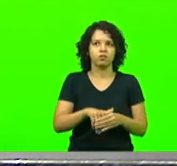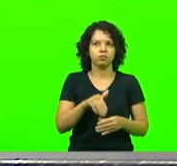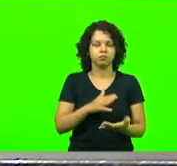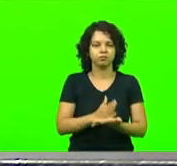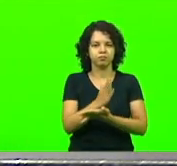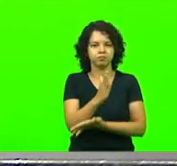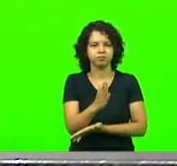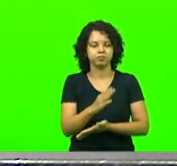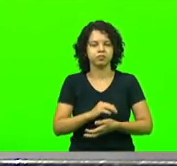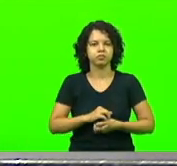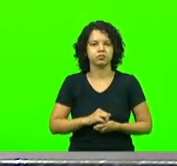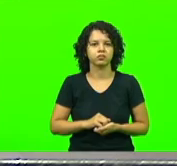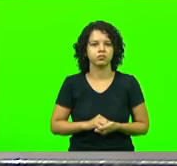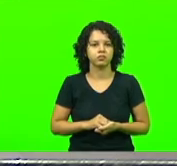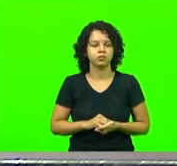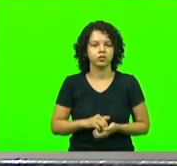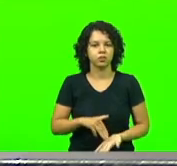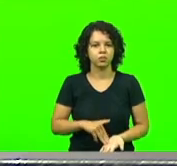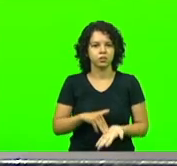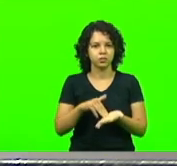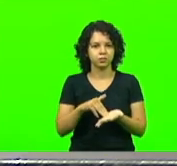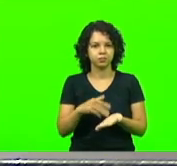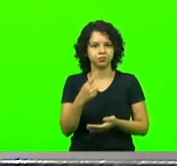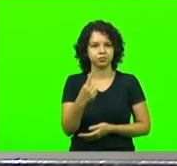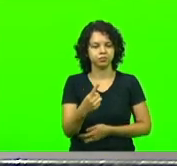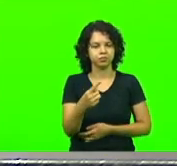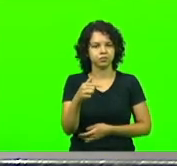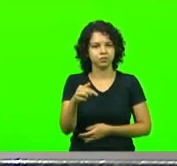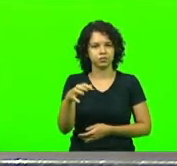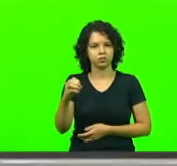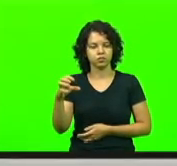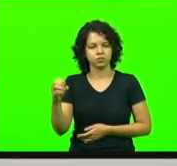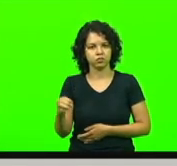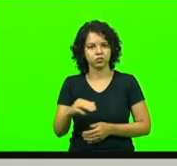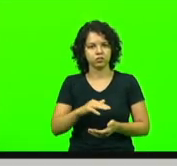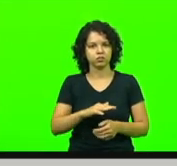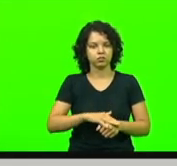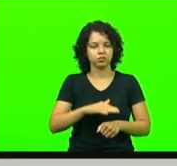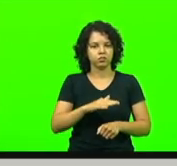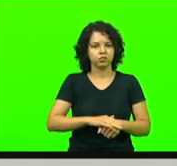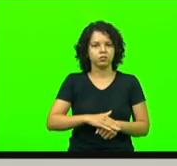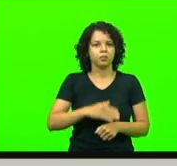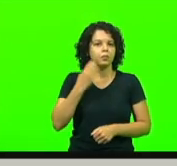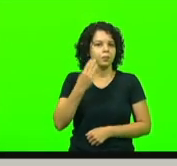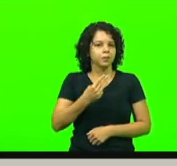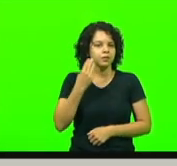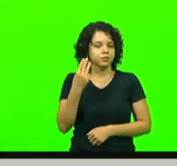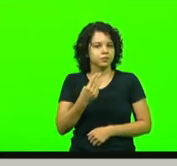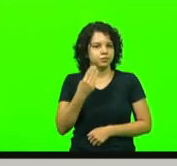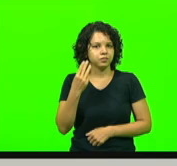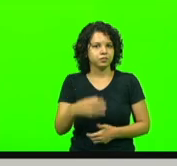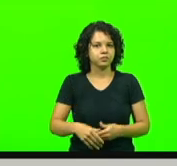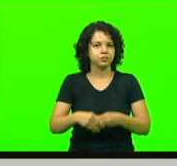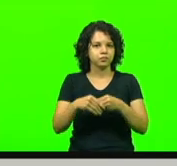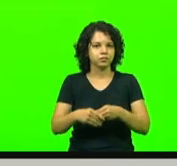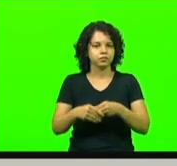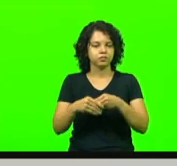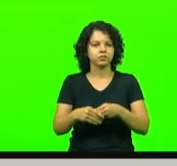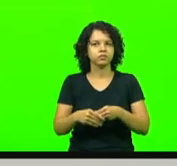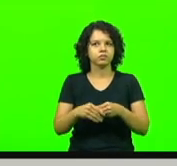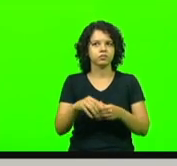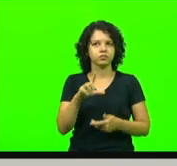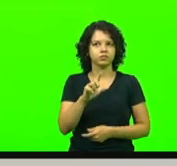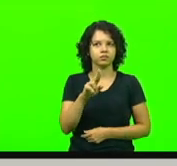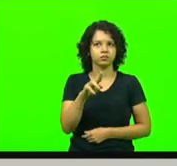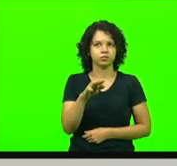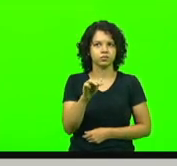aprovado. Moção 107, autor deputado Márcio Machado, cumprimentando o senhor Lucas